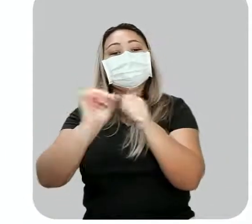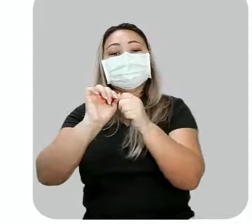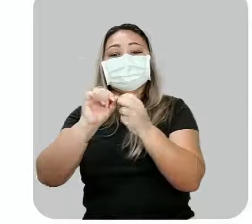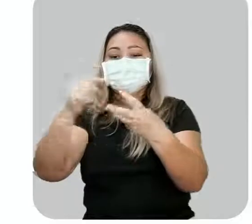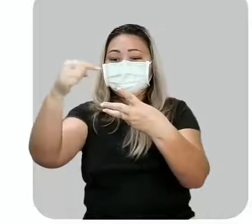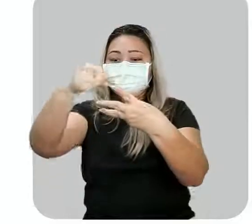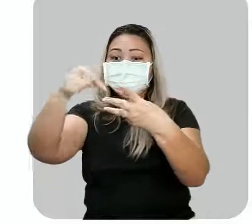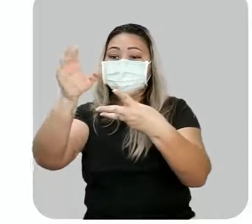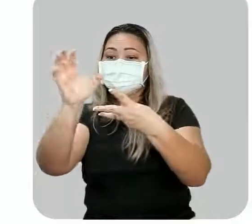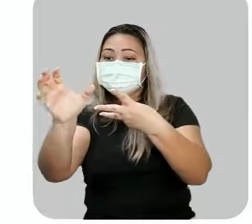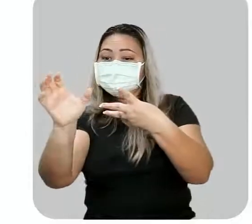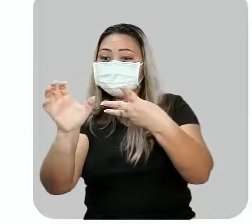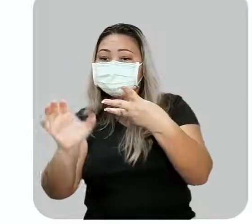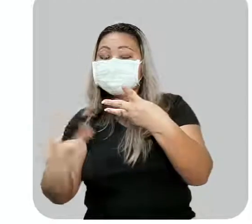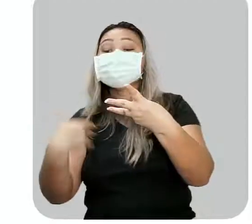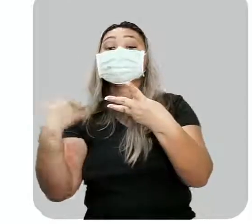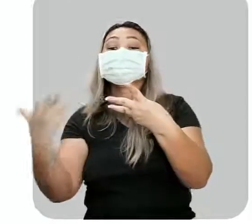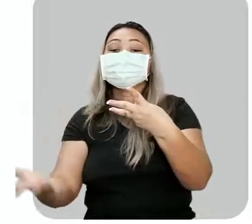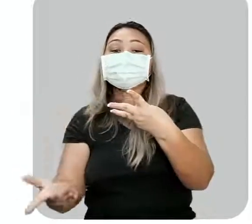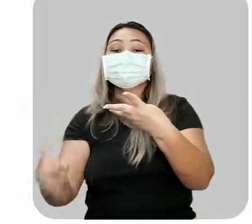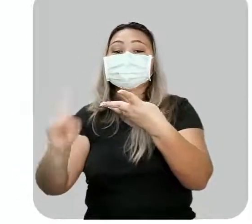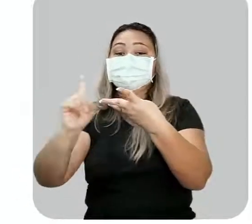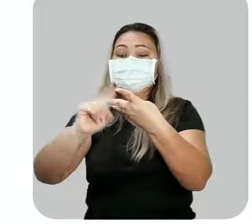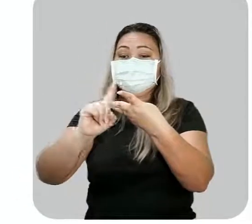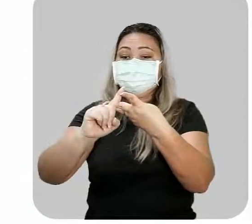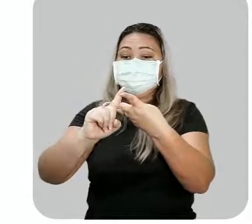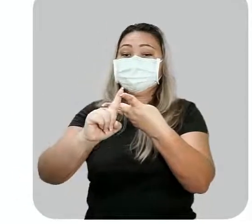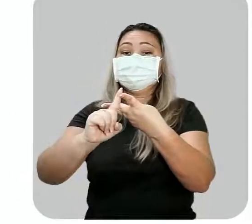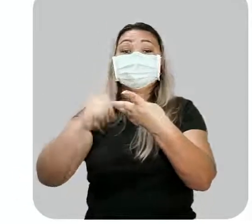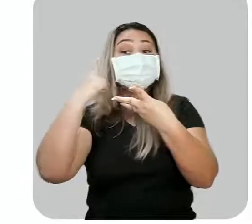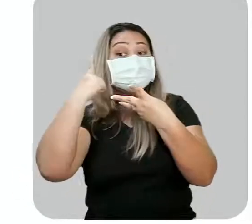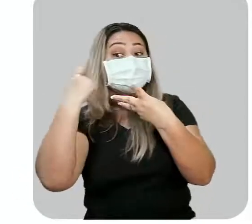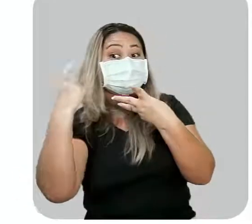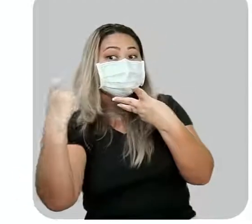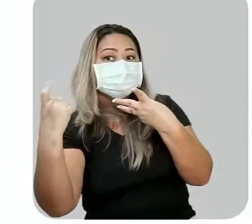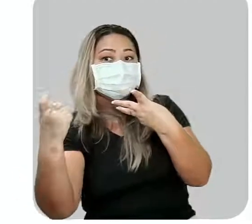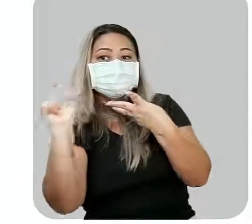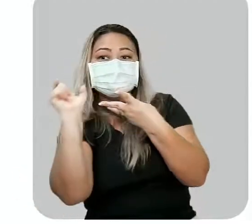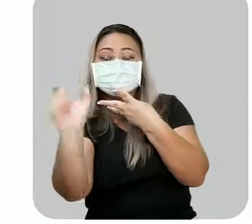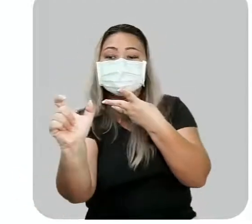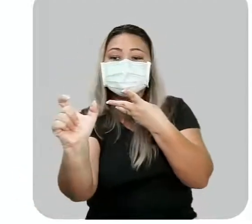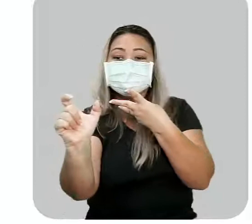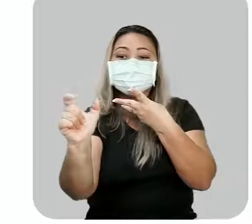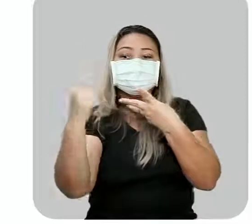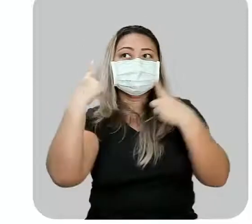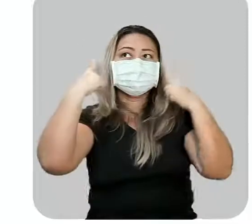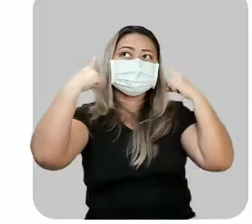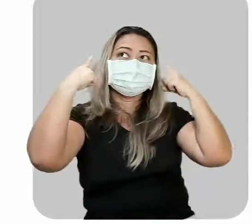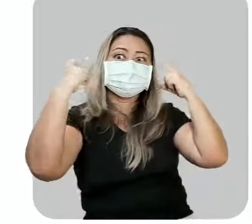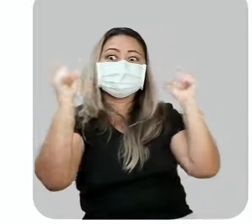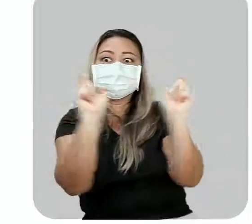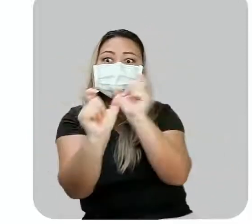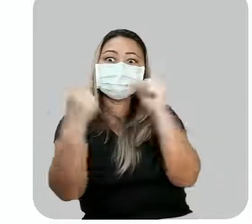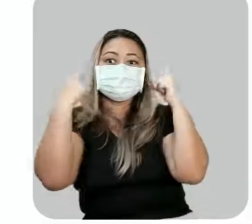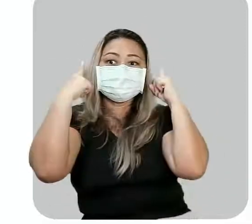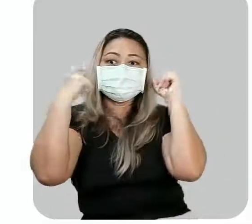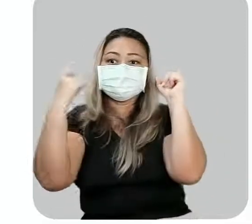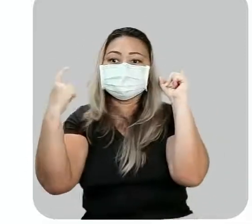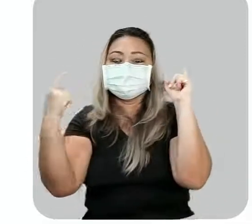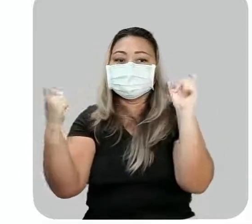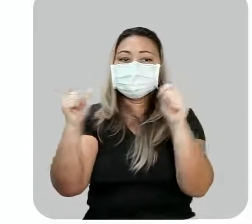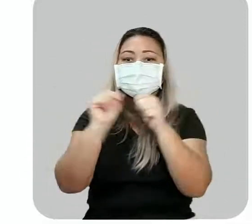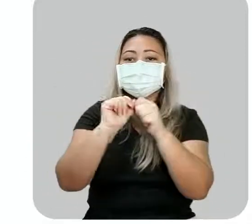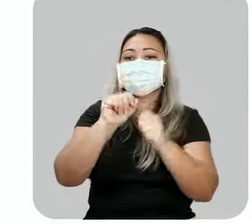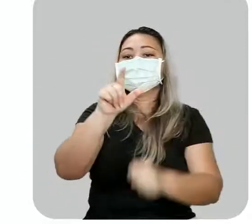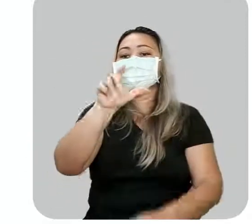3 grupos. Quais são esses grupos? Né? Figuras de som destacam o som das palavras,